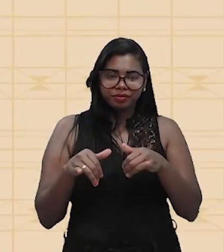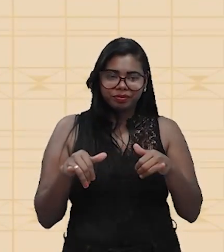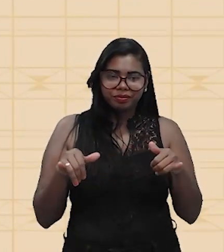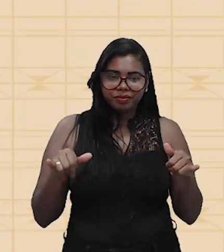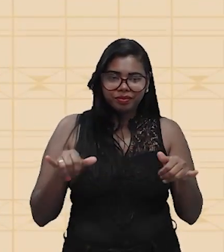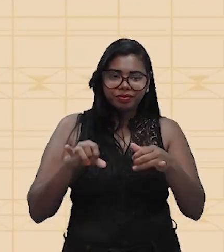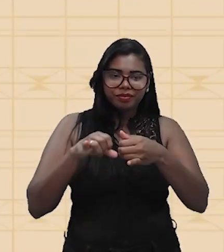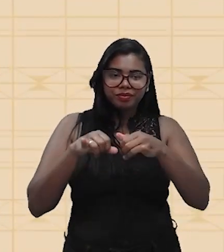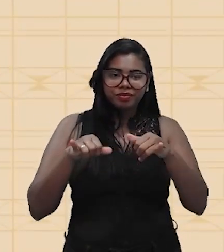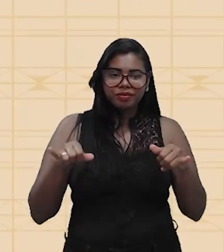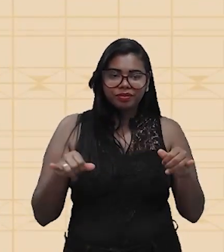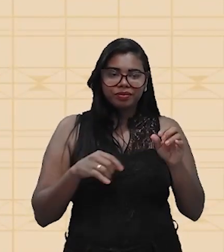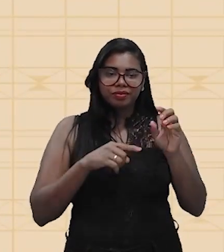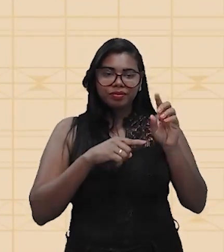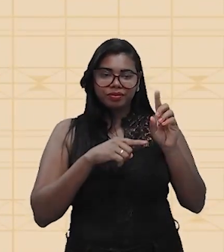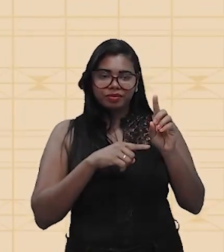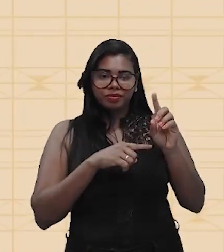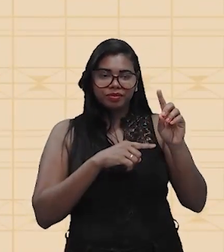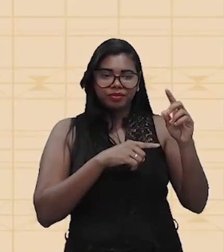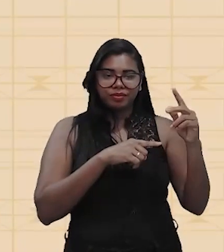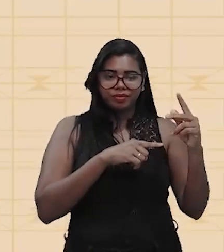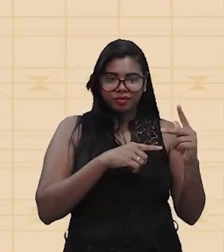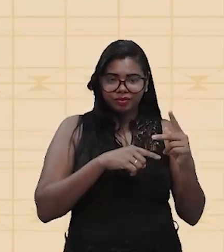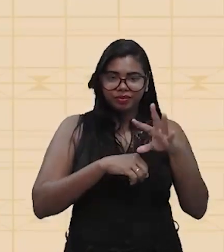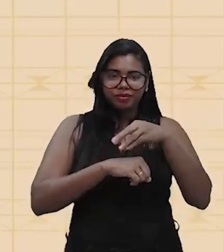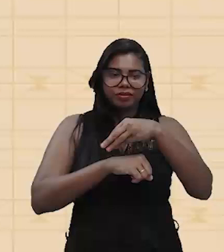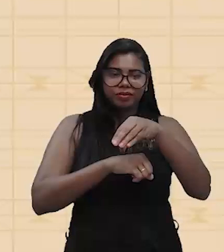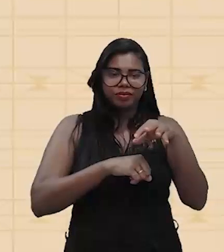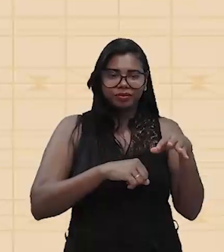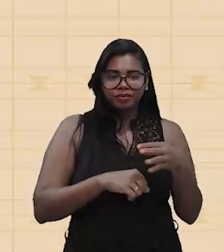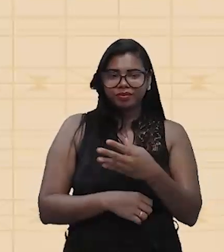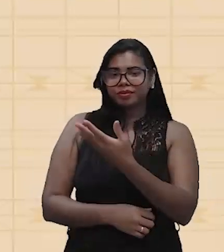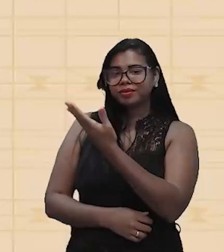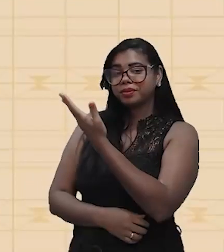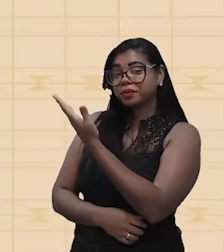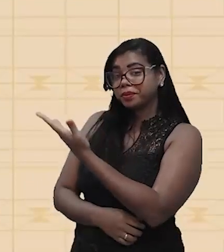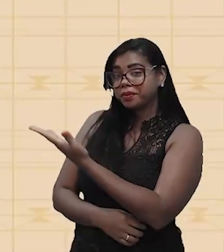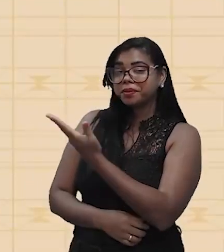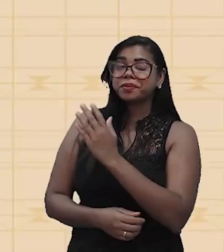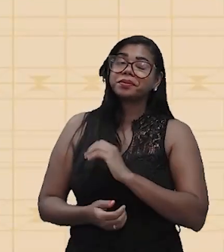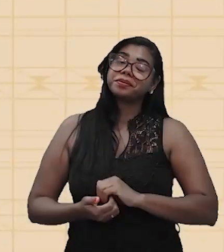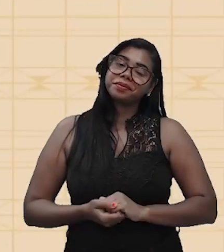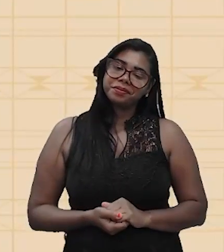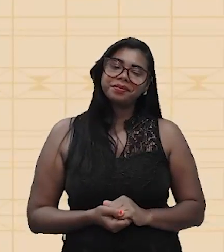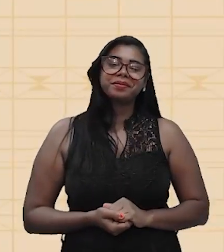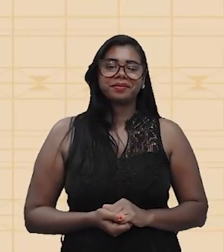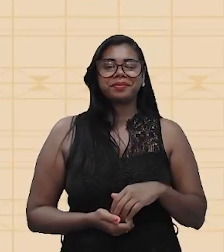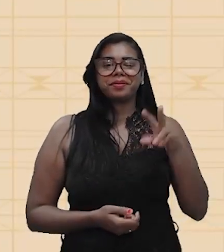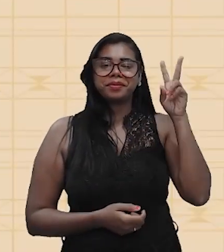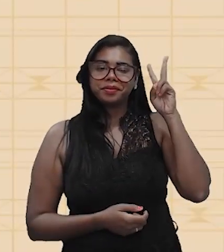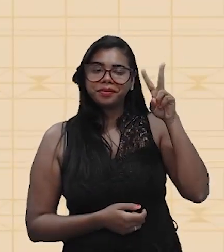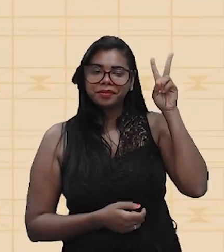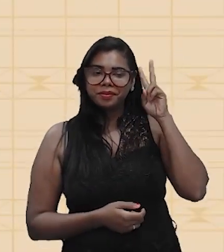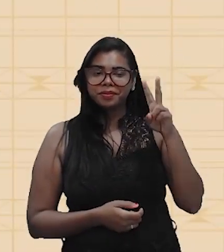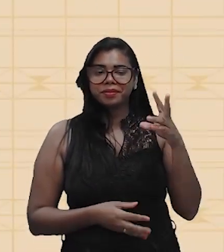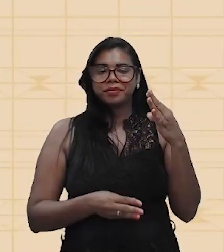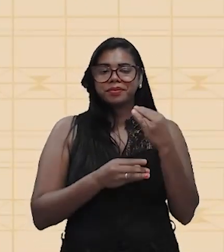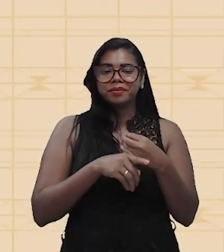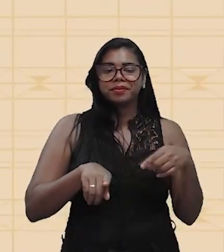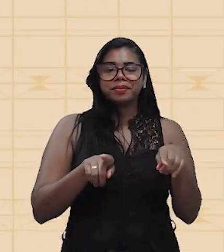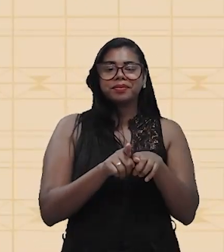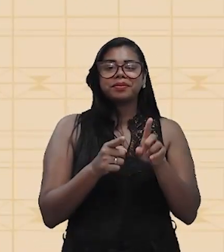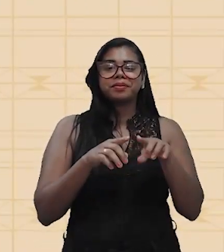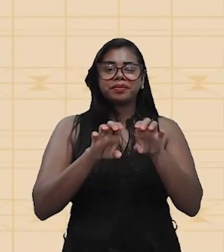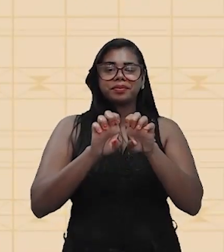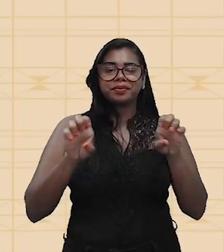à DDP que está sendo atribuída entre seus terminais. Então, lembrando que nós vamos associar a fórmula do